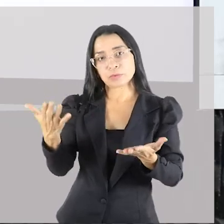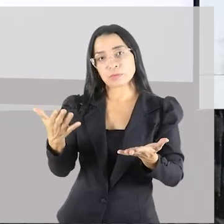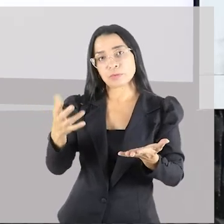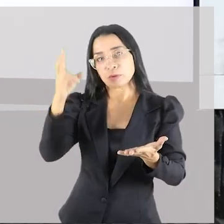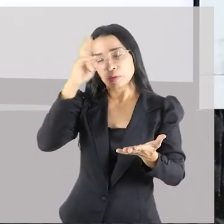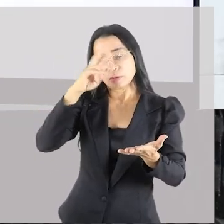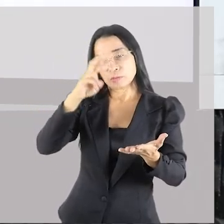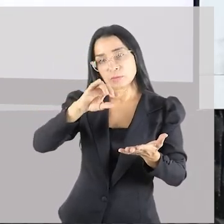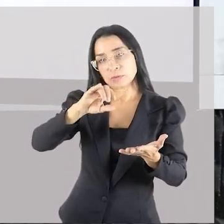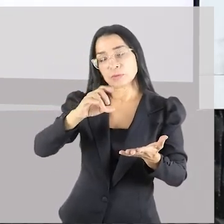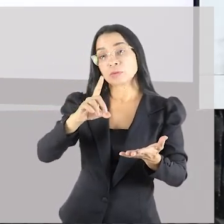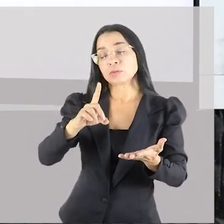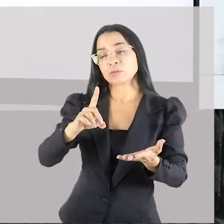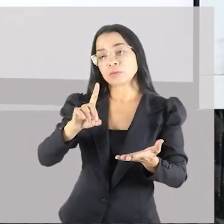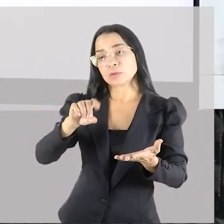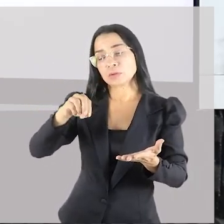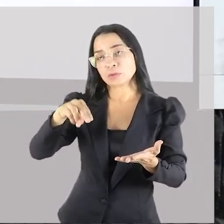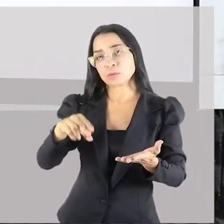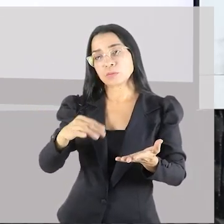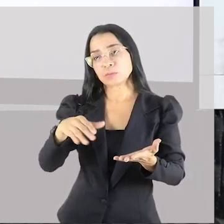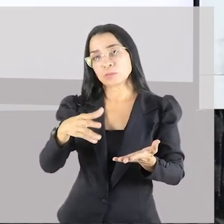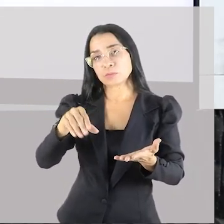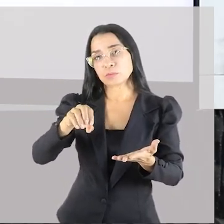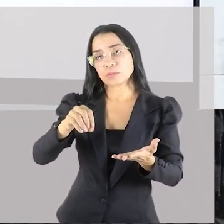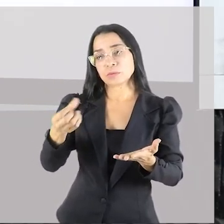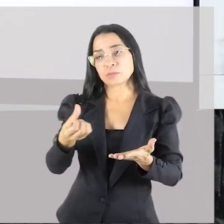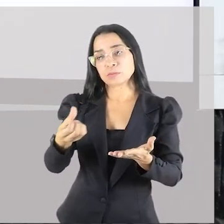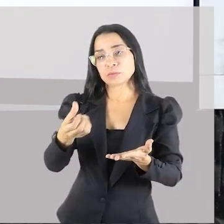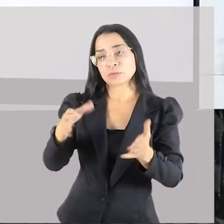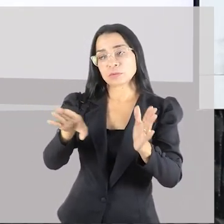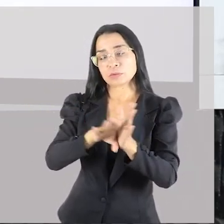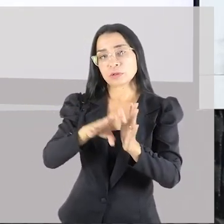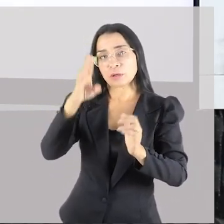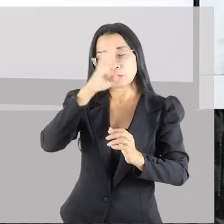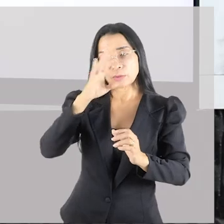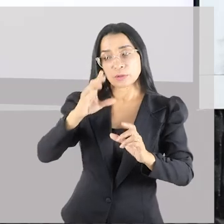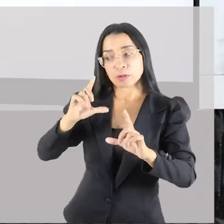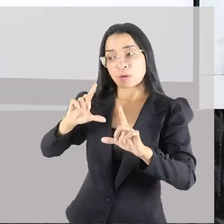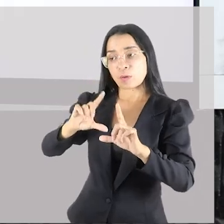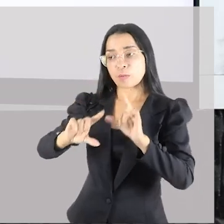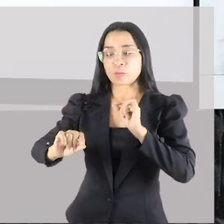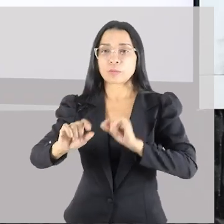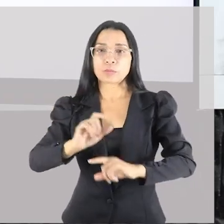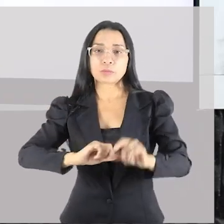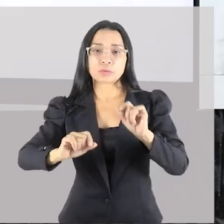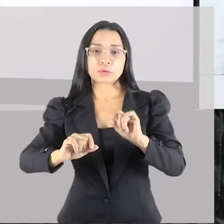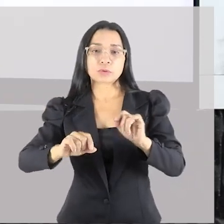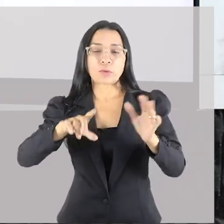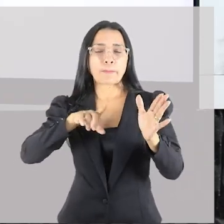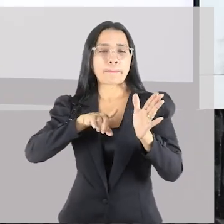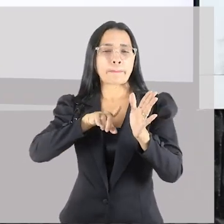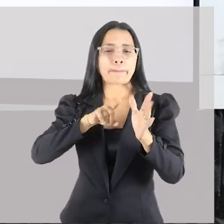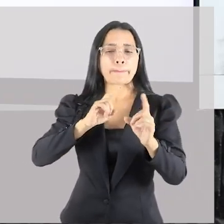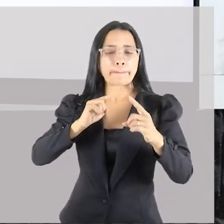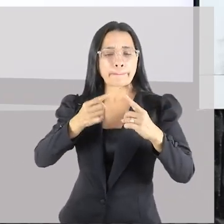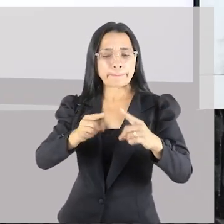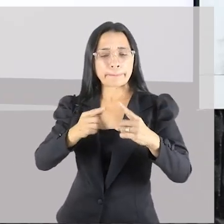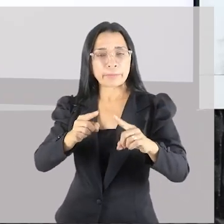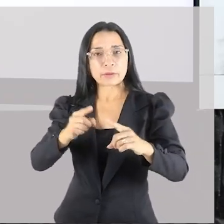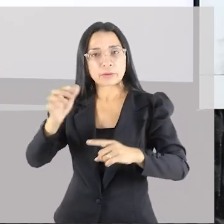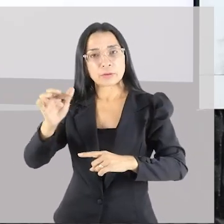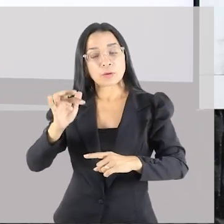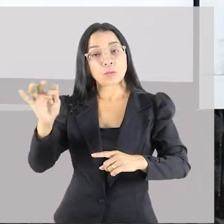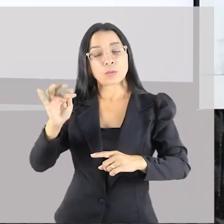chegou ao Brasil, fugido, numa perseguição com a França, e isso faz com